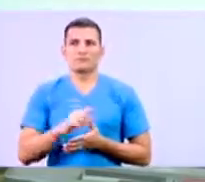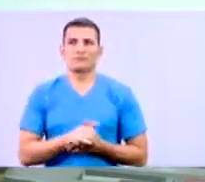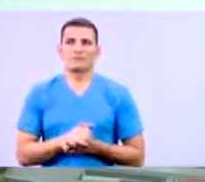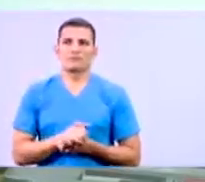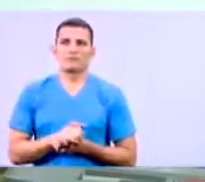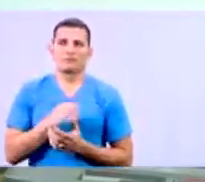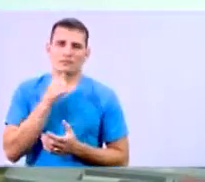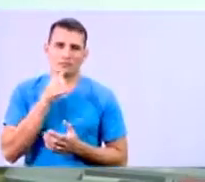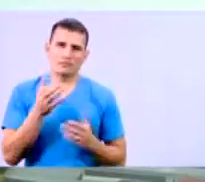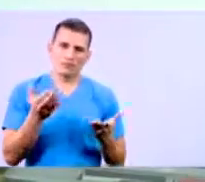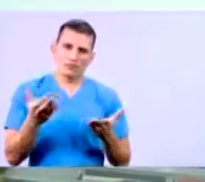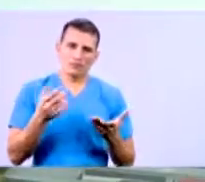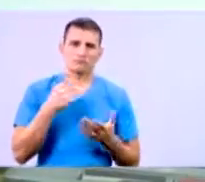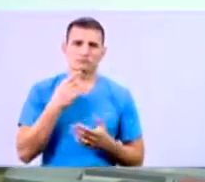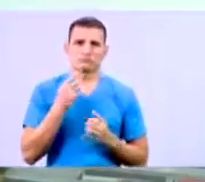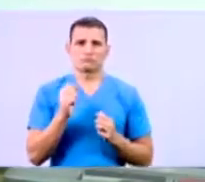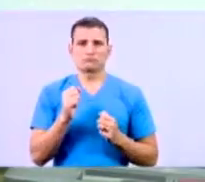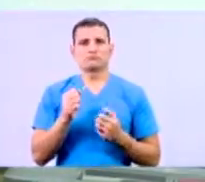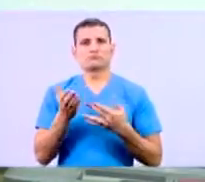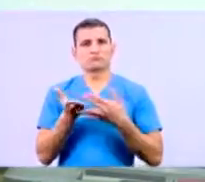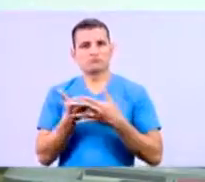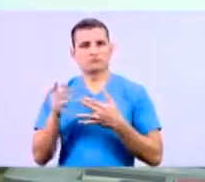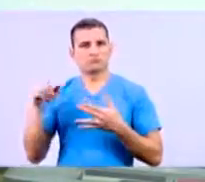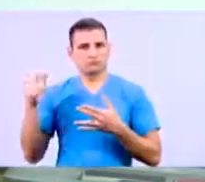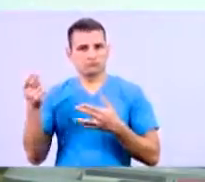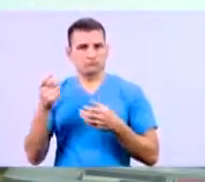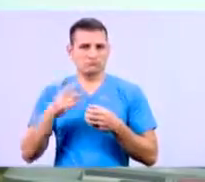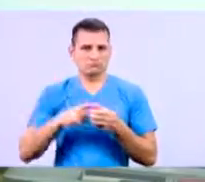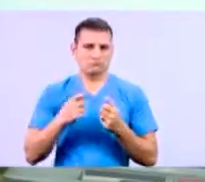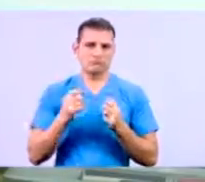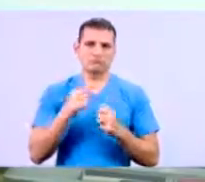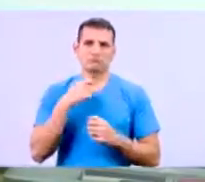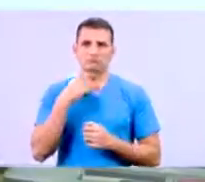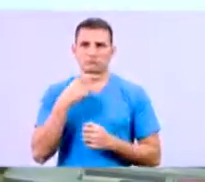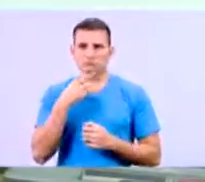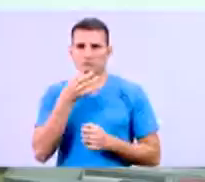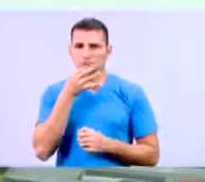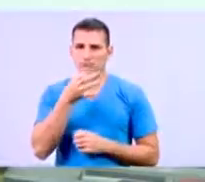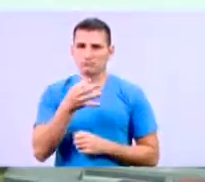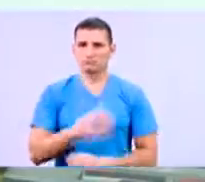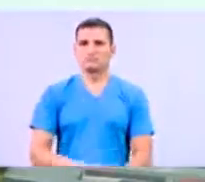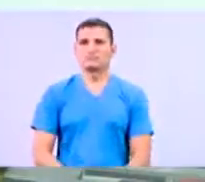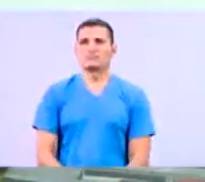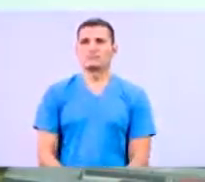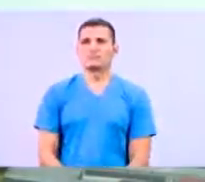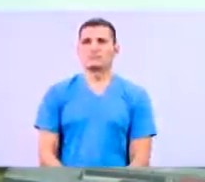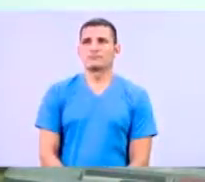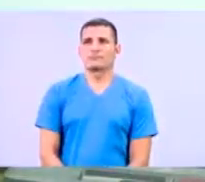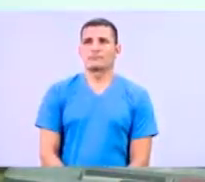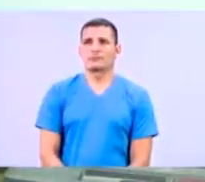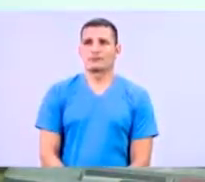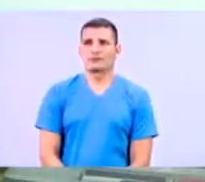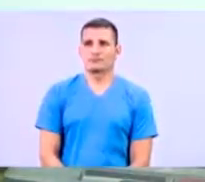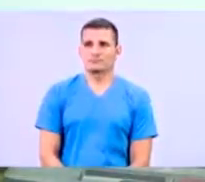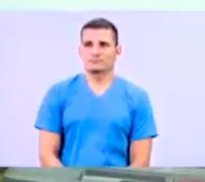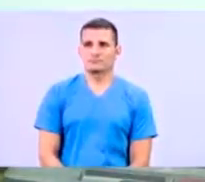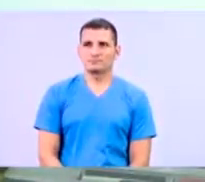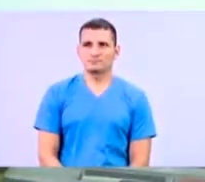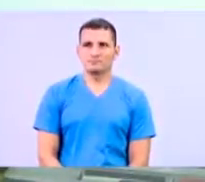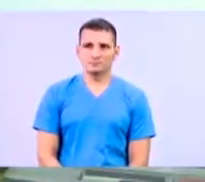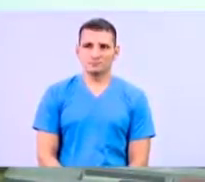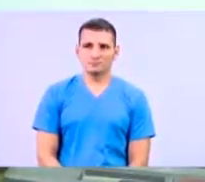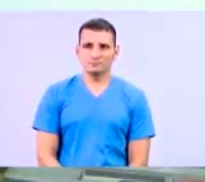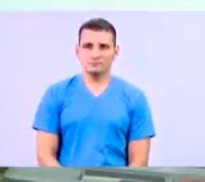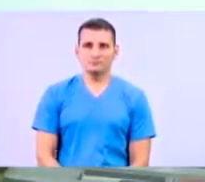agora nesse primeiro tempo, no segundo tempo com certeza a gente encaixa, ok? Legal. E aí a gente vai entrar agora no